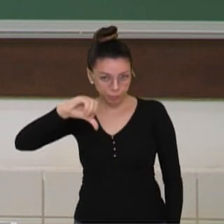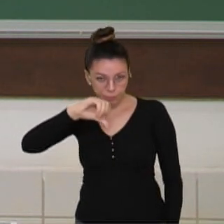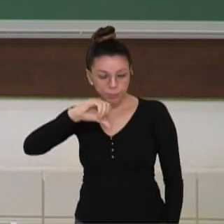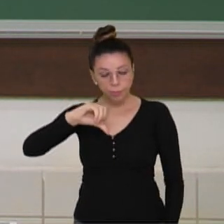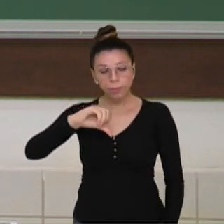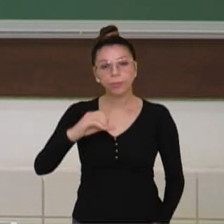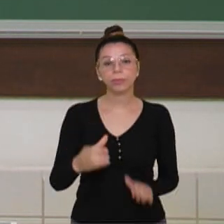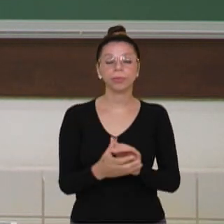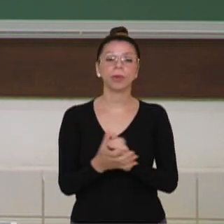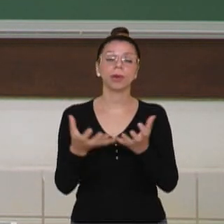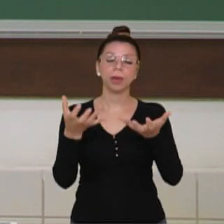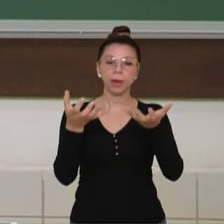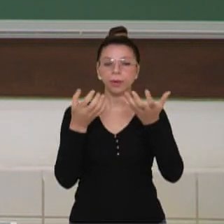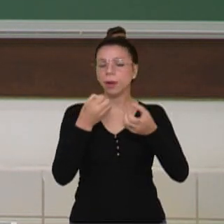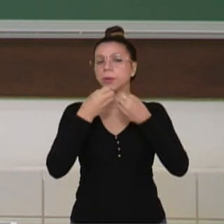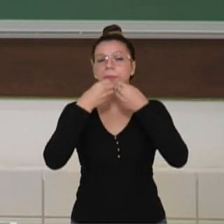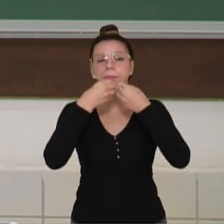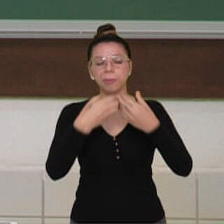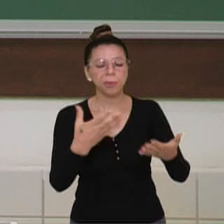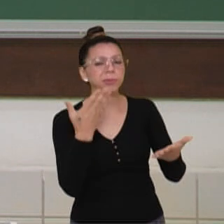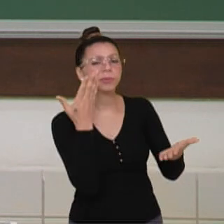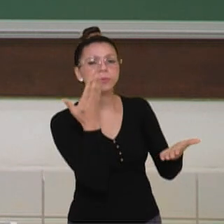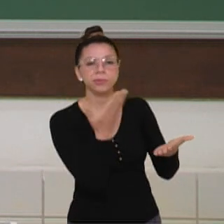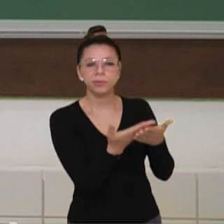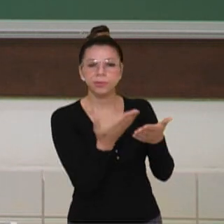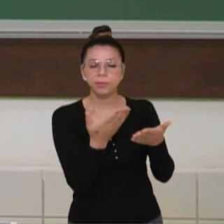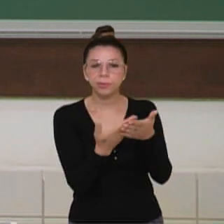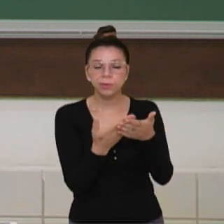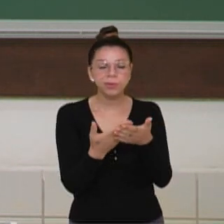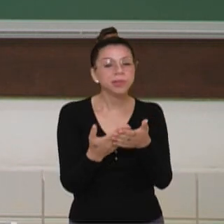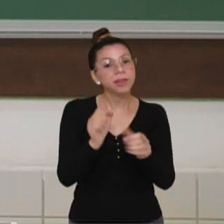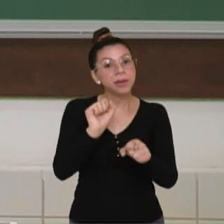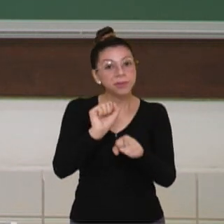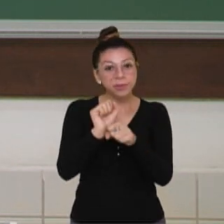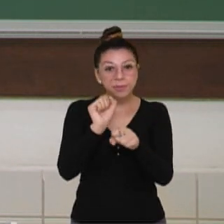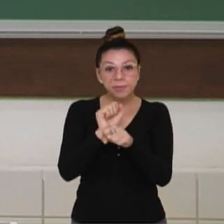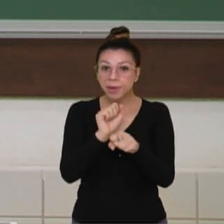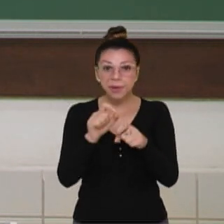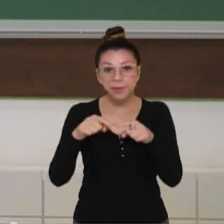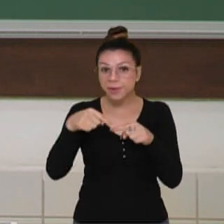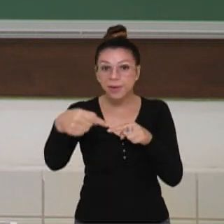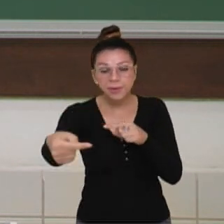Eu desejo a todos bons estudos e eu aguardo vocês na